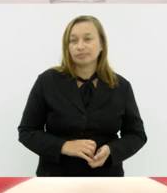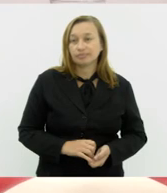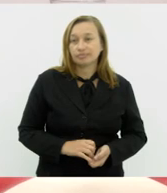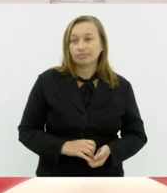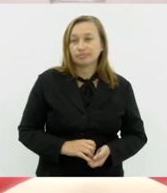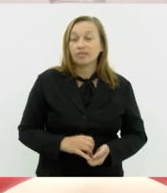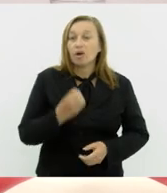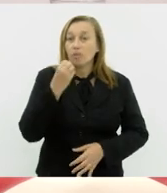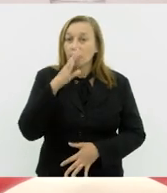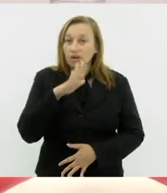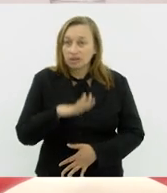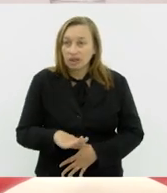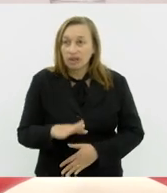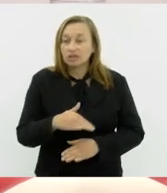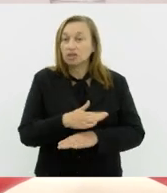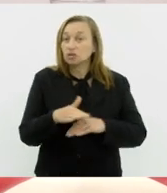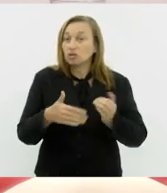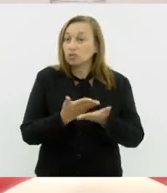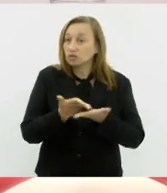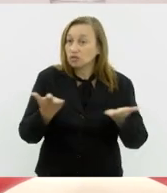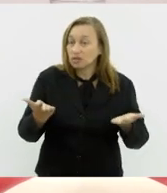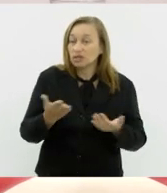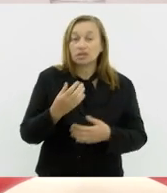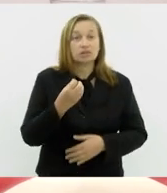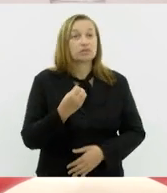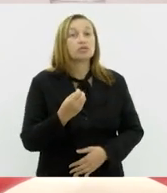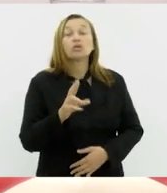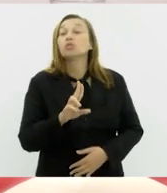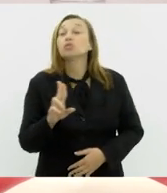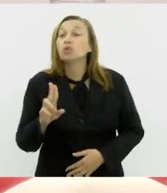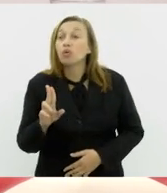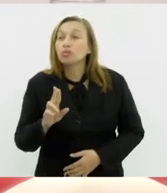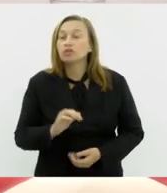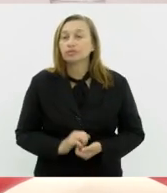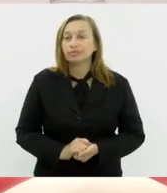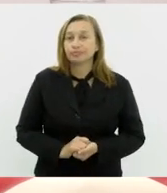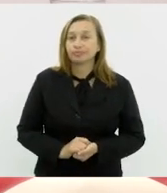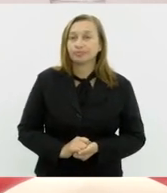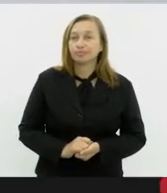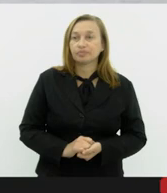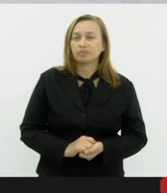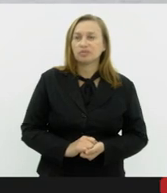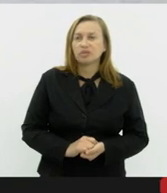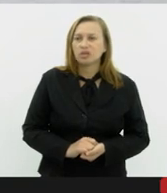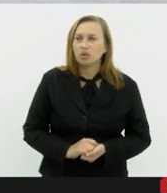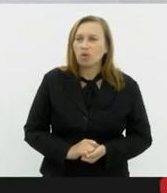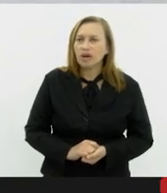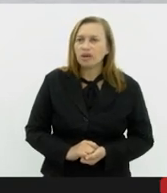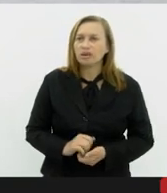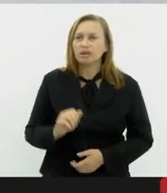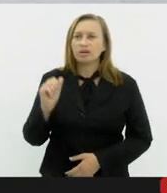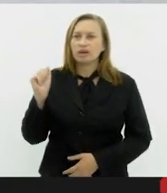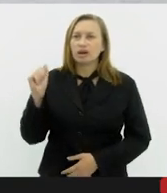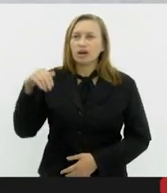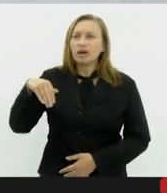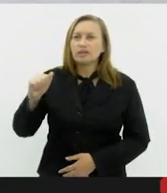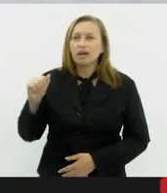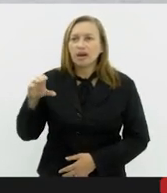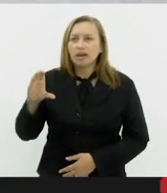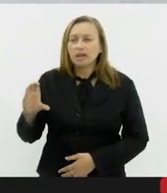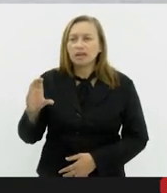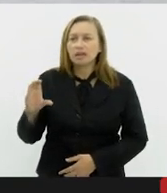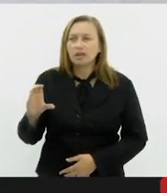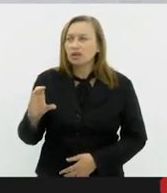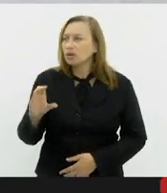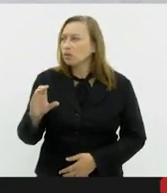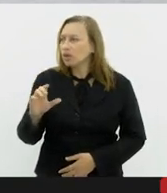Boa tarde a todos. Pois boa não, tarde, pode mencionar seu nome, por favor, sua posição. Eu sou o Luiz Osternak, eu sou da